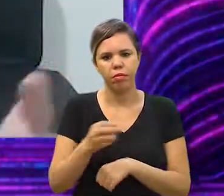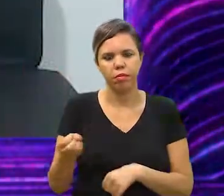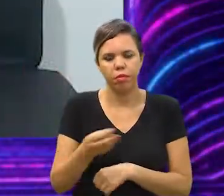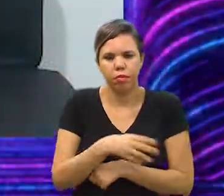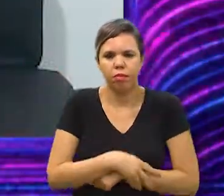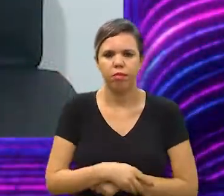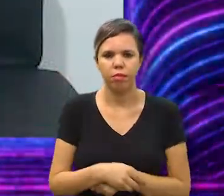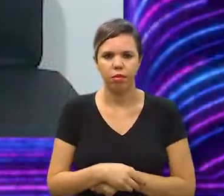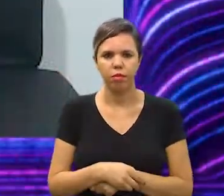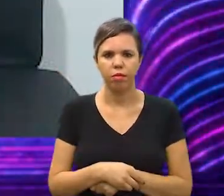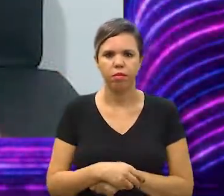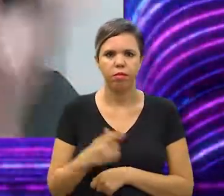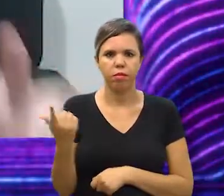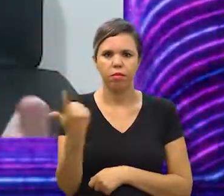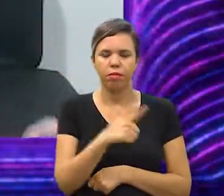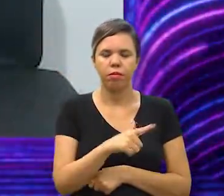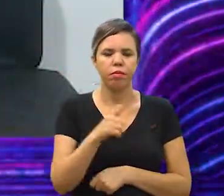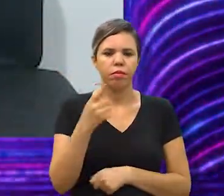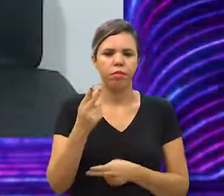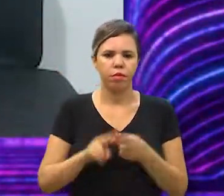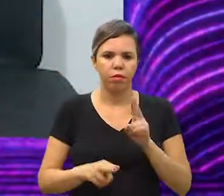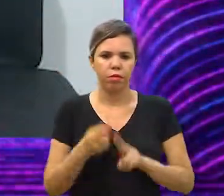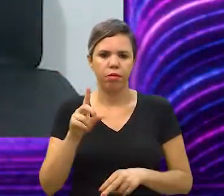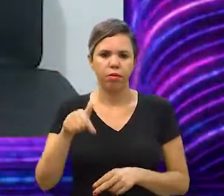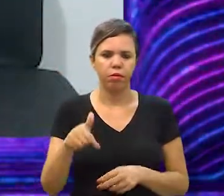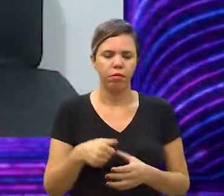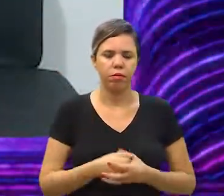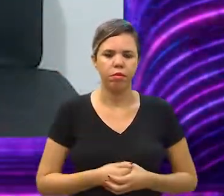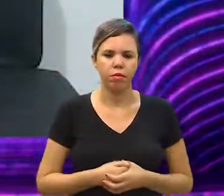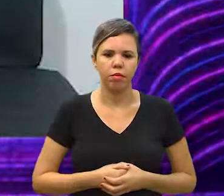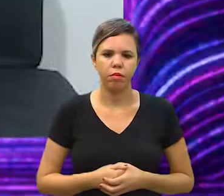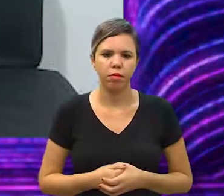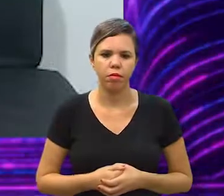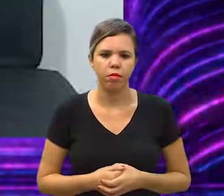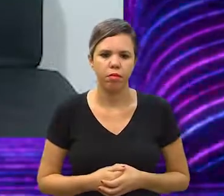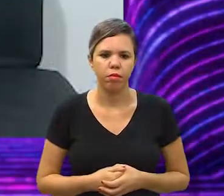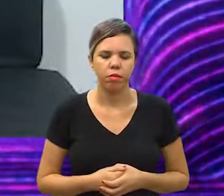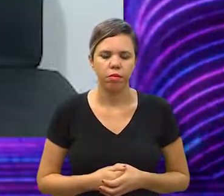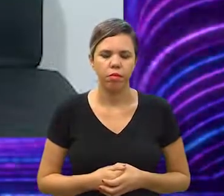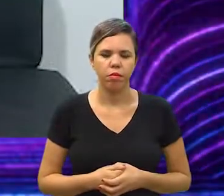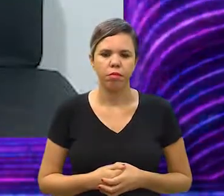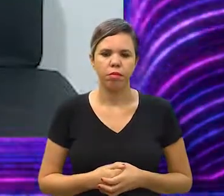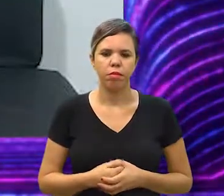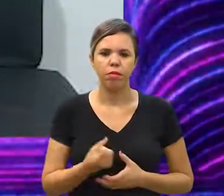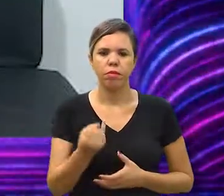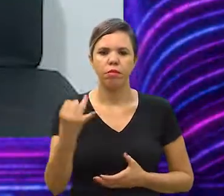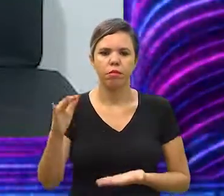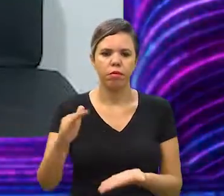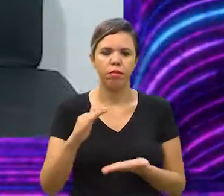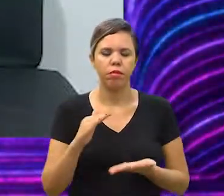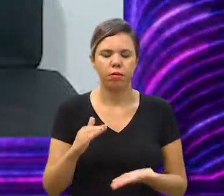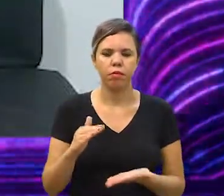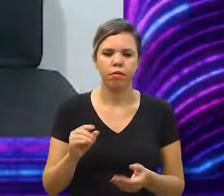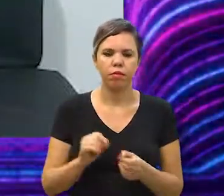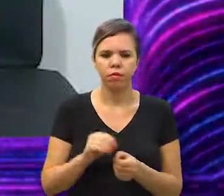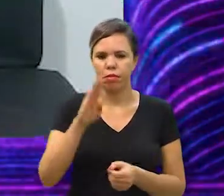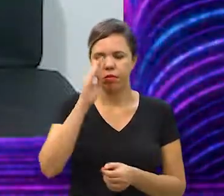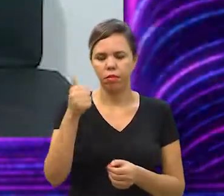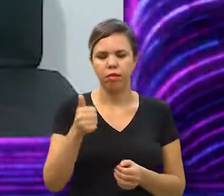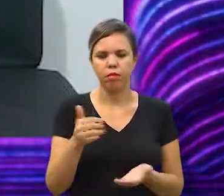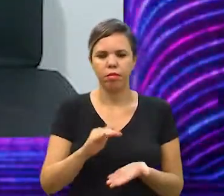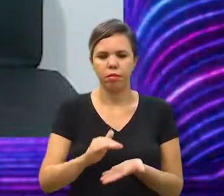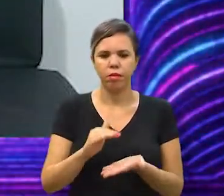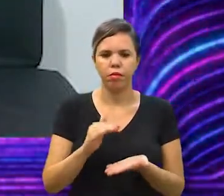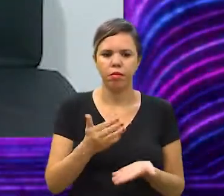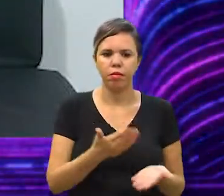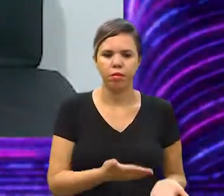coisas novas. Então a ideia de ter outros dons veio depois, né? E a cada volume, né? Principalmente no primeiro volume,